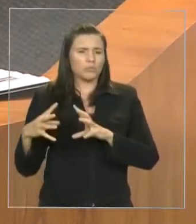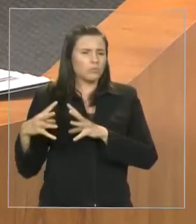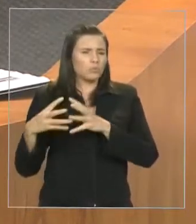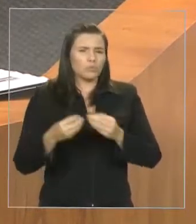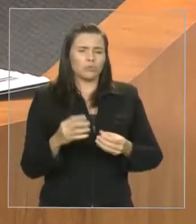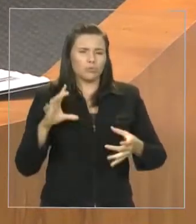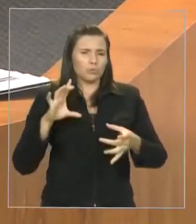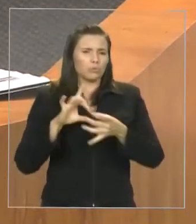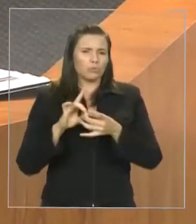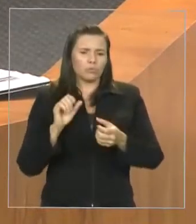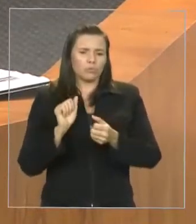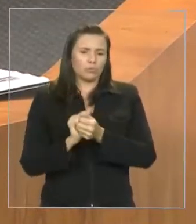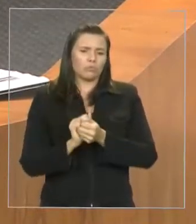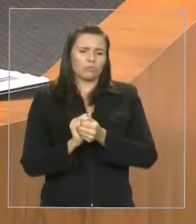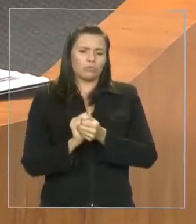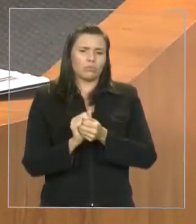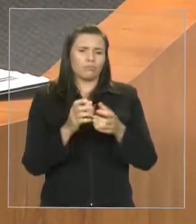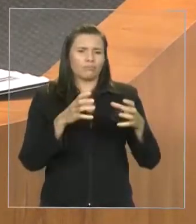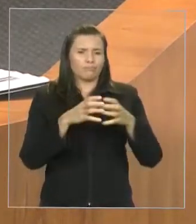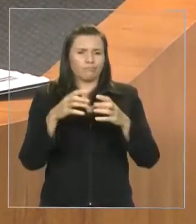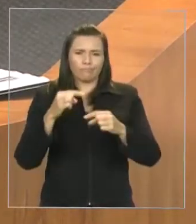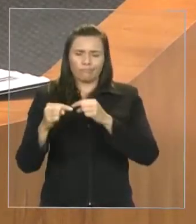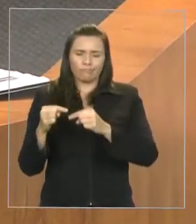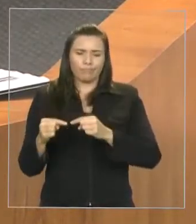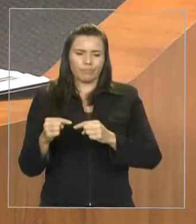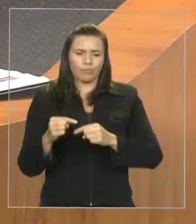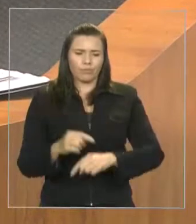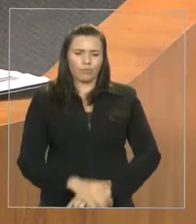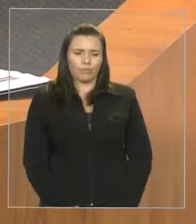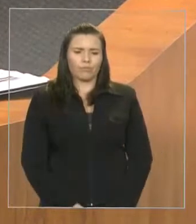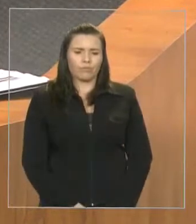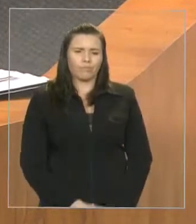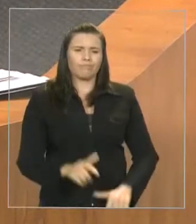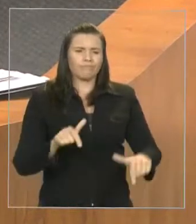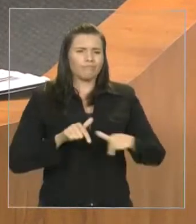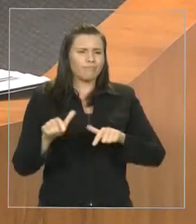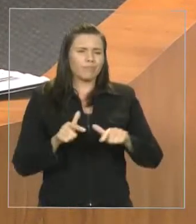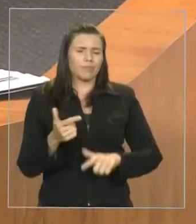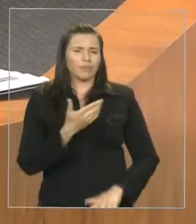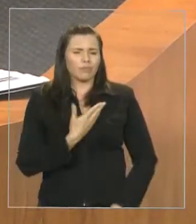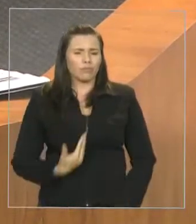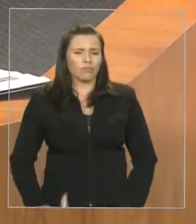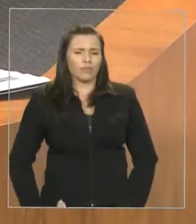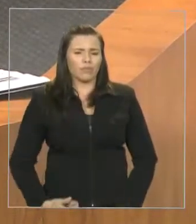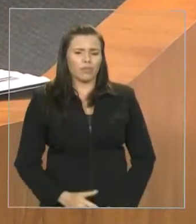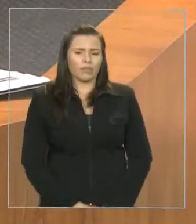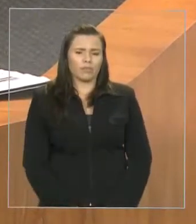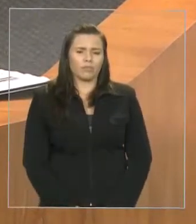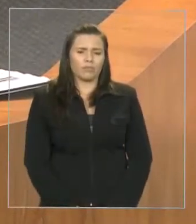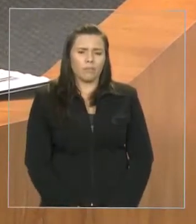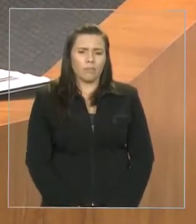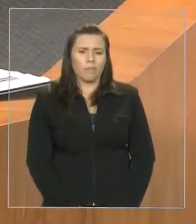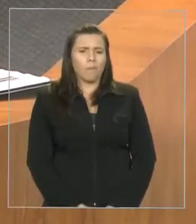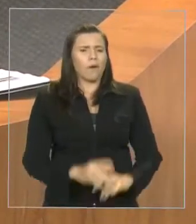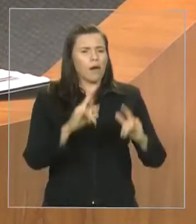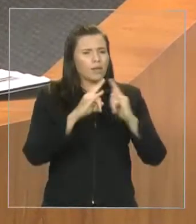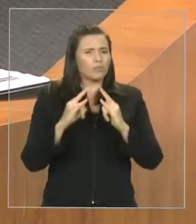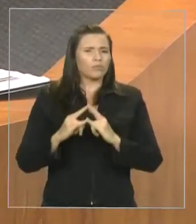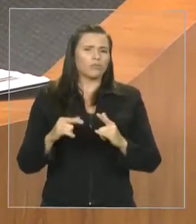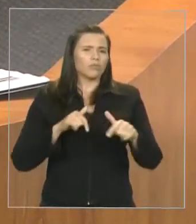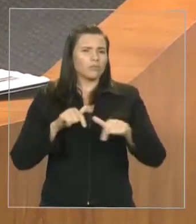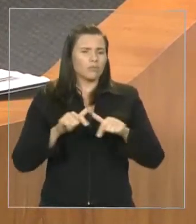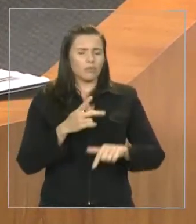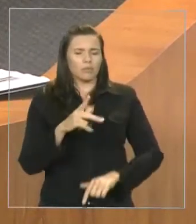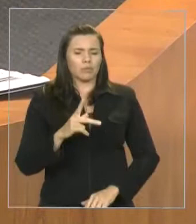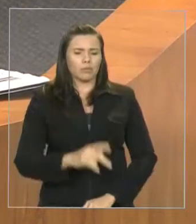do movimento dos partidos, da ação dos governos, da prática das instituições.